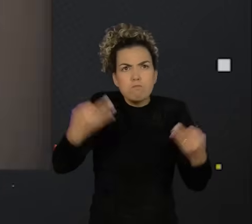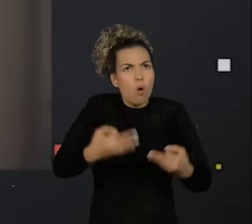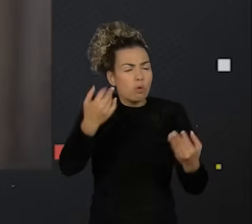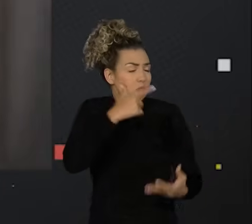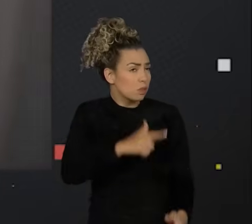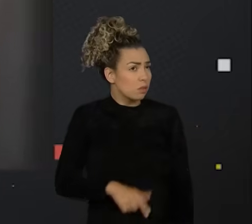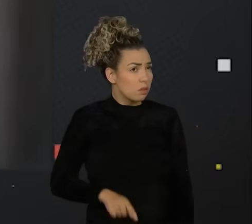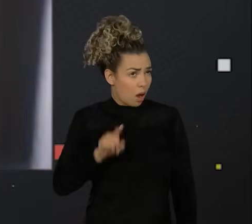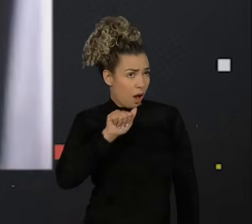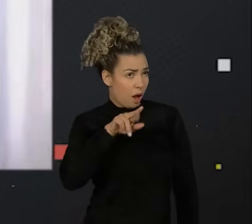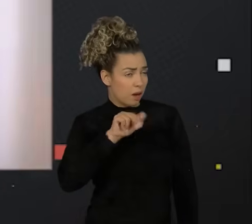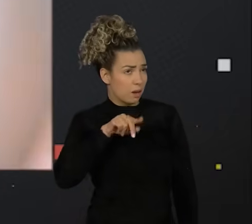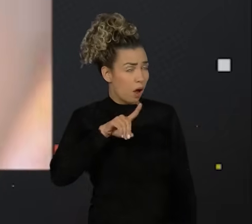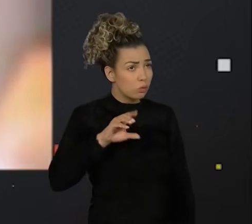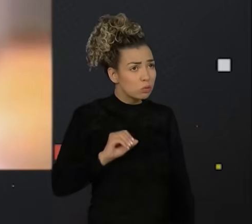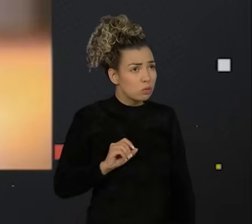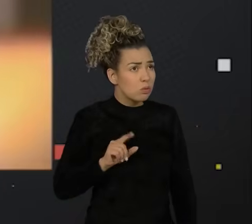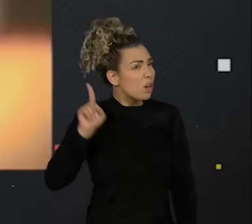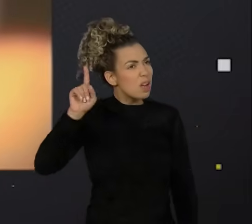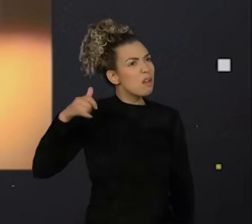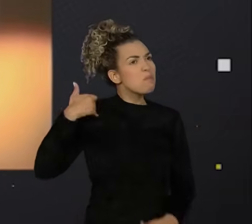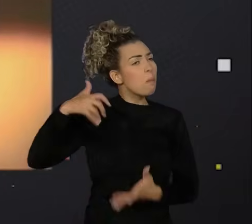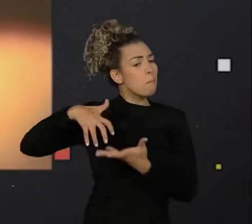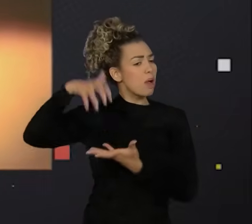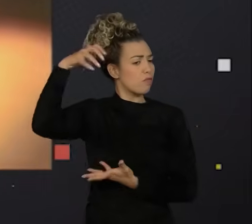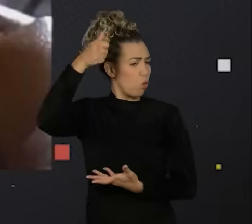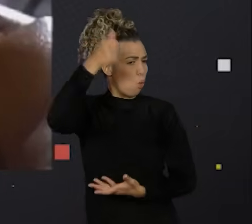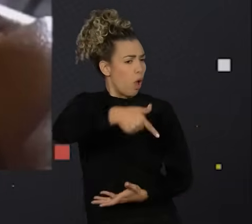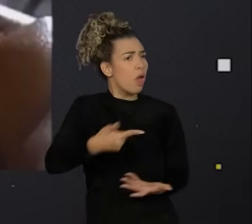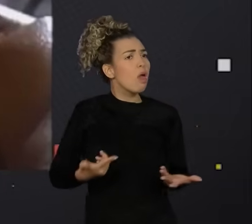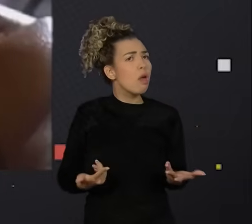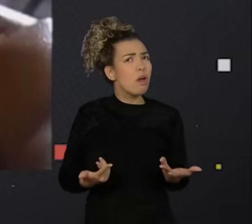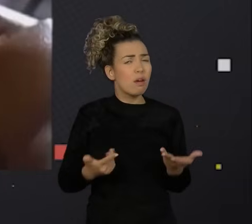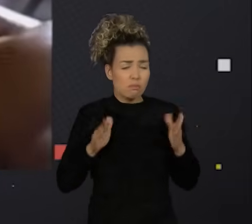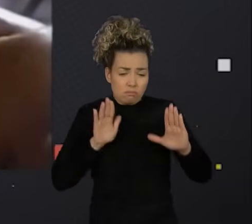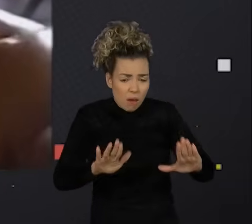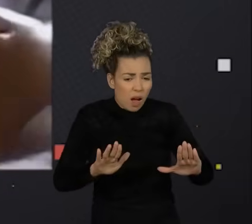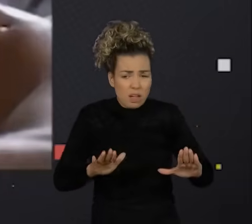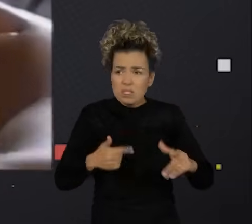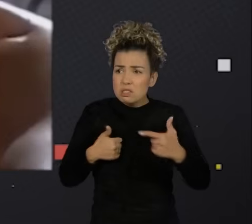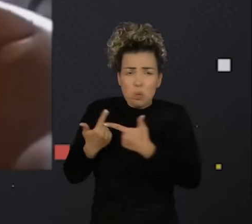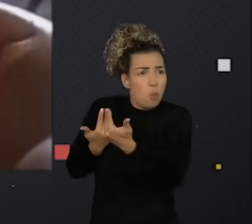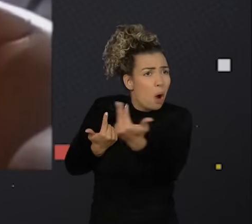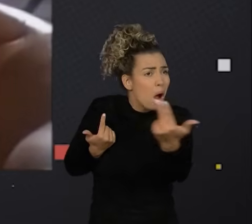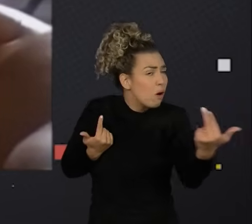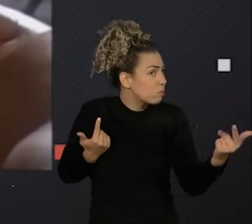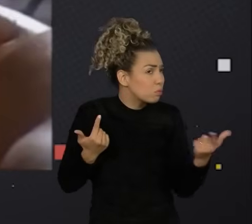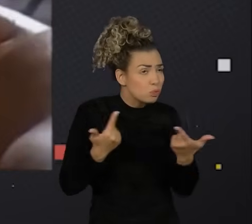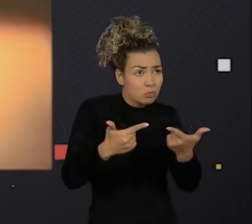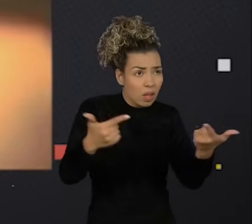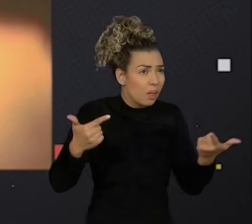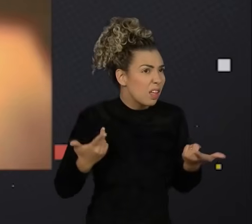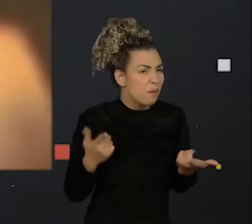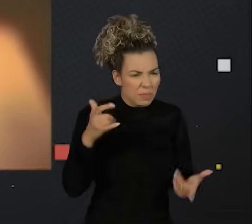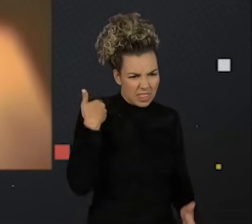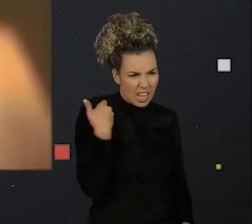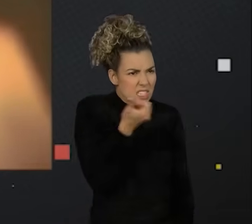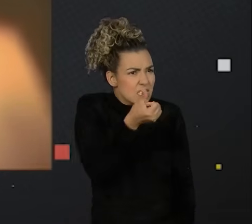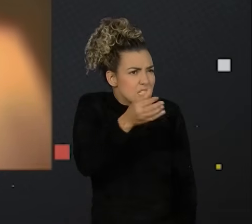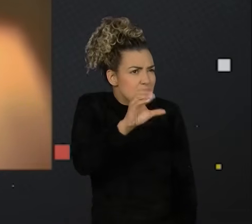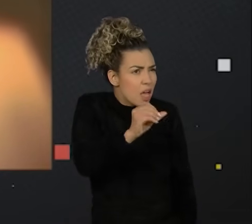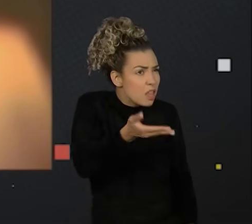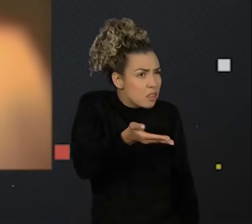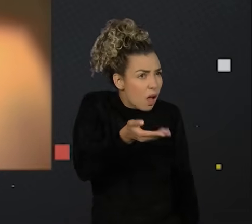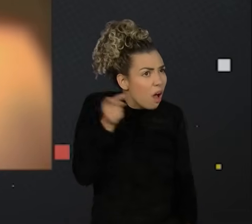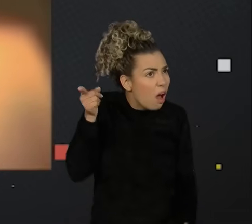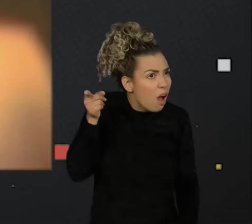você. Mas como ele, eu não vou encontrar outro igual. Com quase 60 anos, você tinha que ver o fôlego